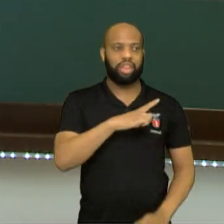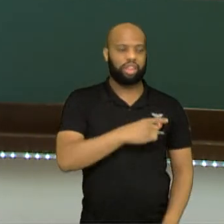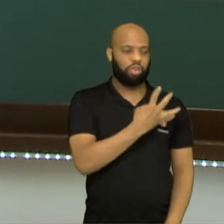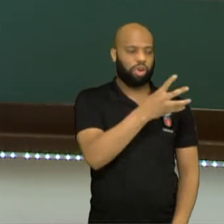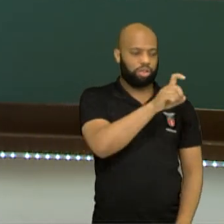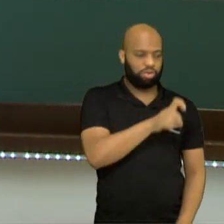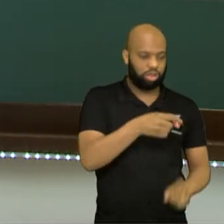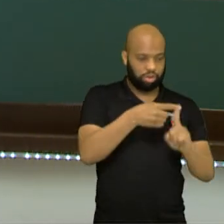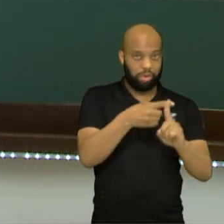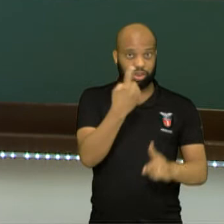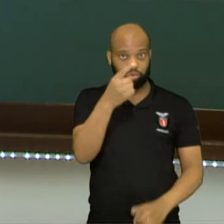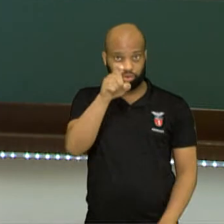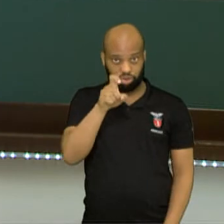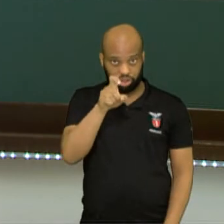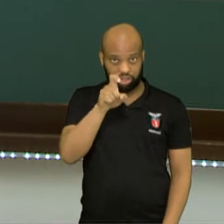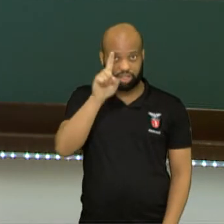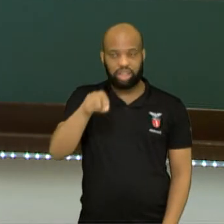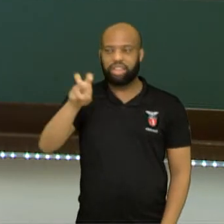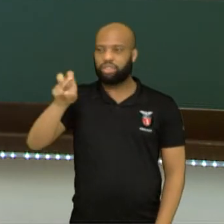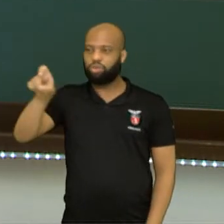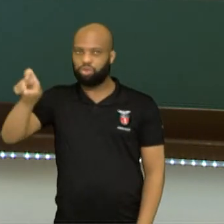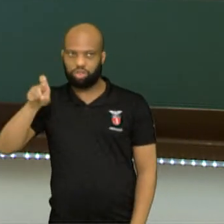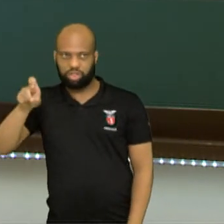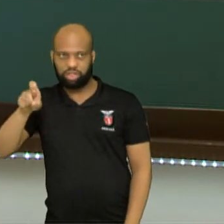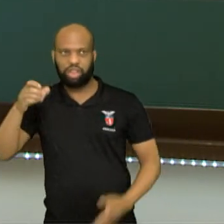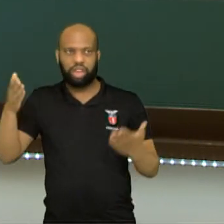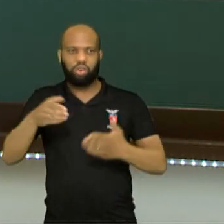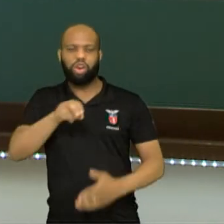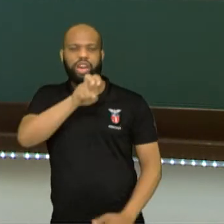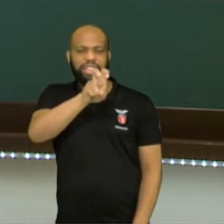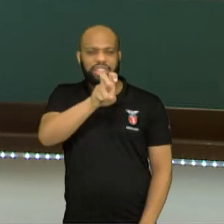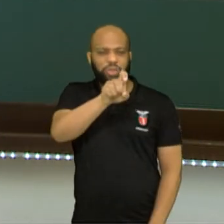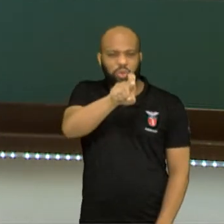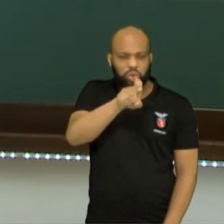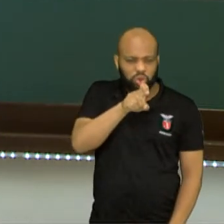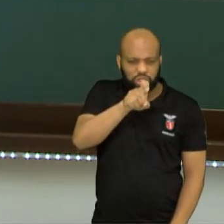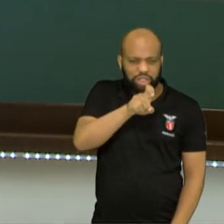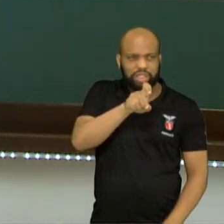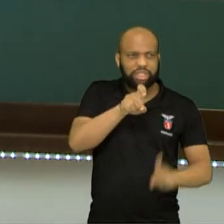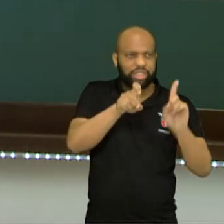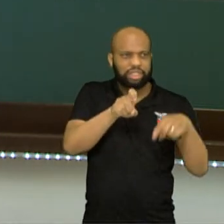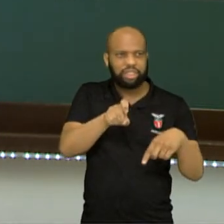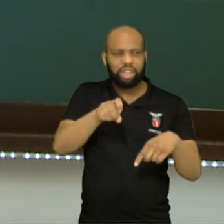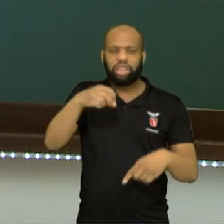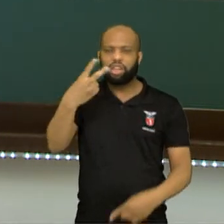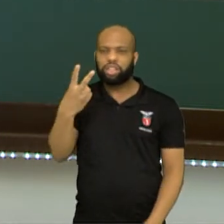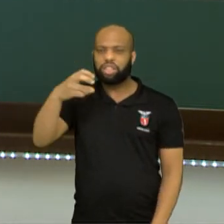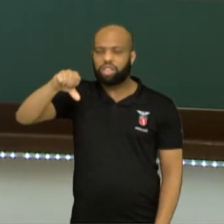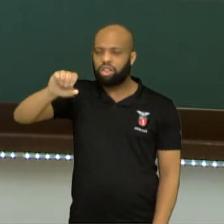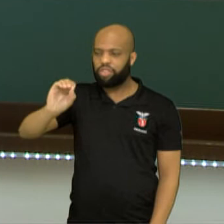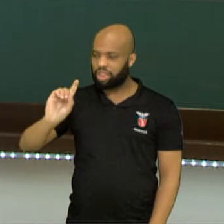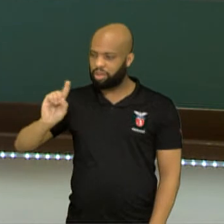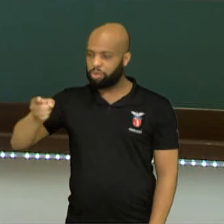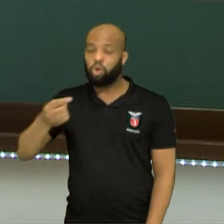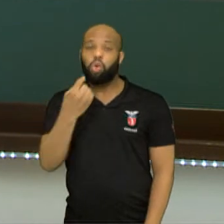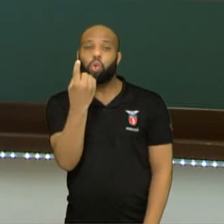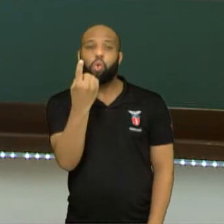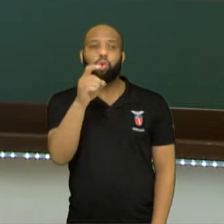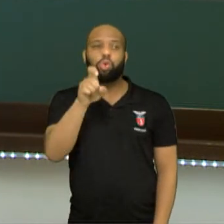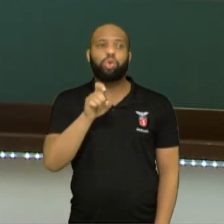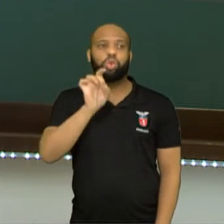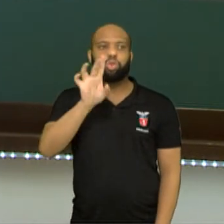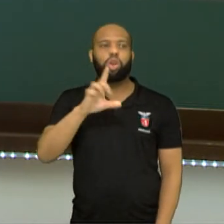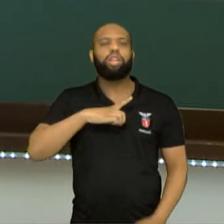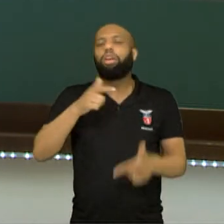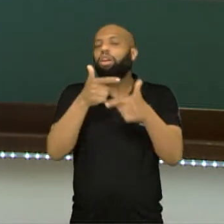1x, 5x. 5x, se 5x valem 290 mil, quanto vale 1x só?